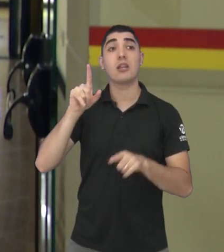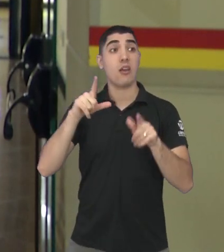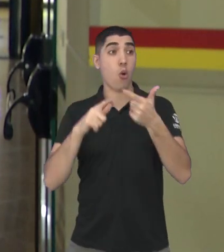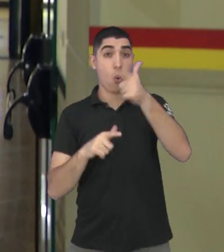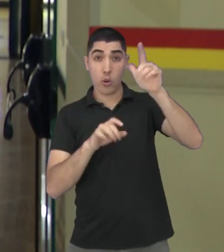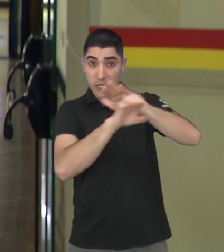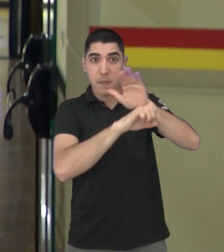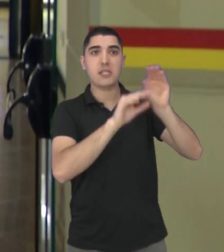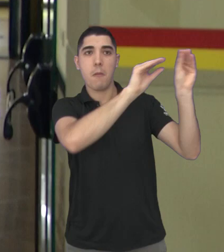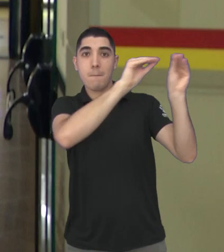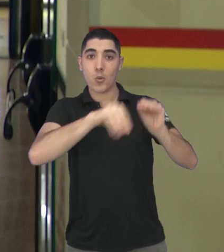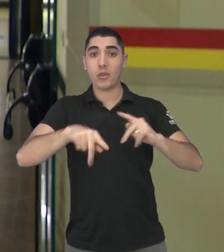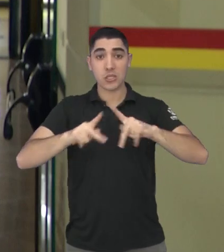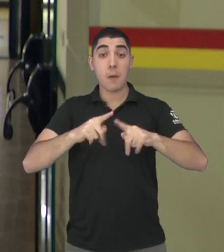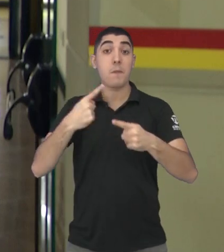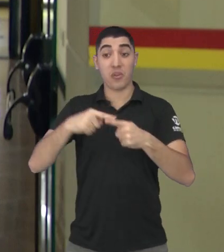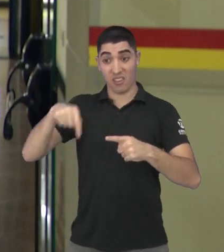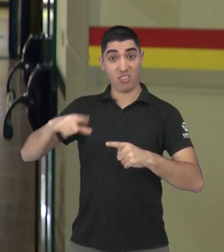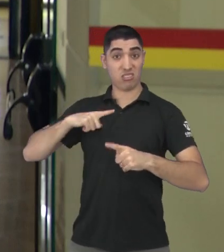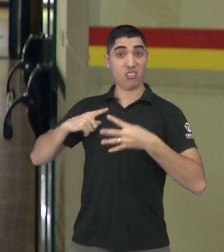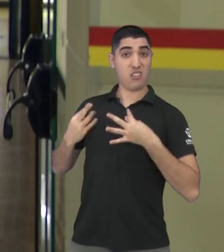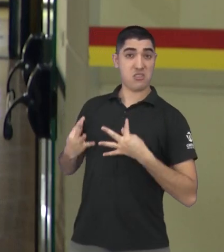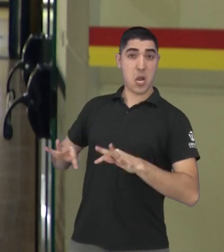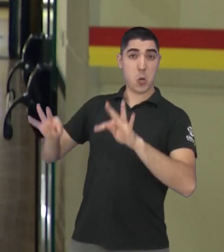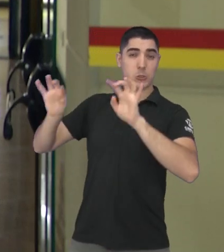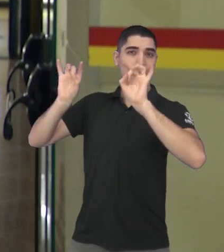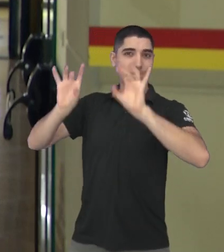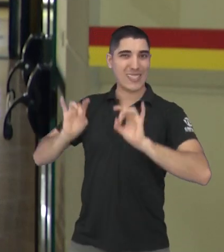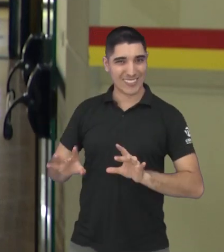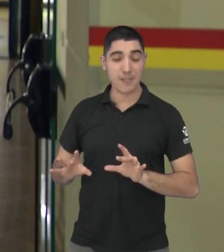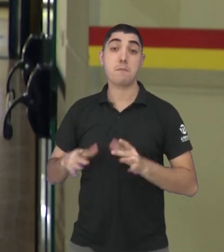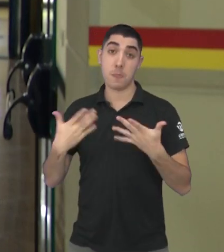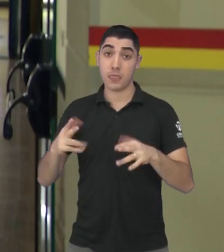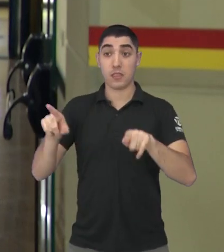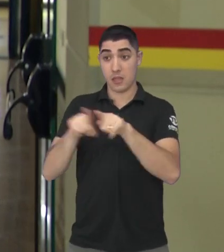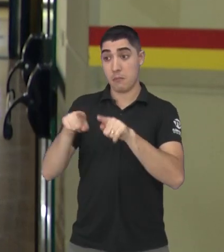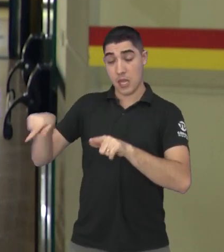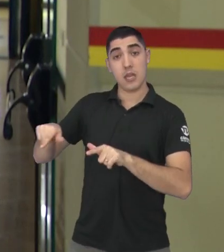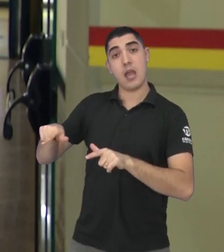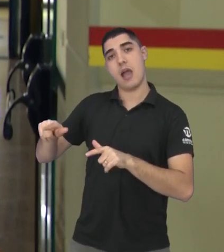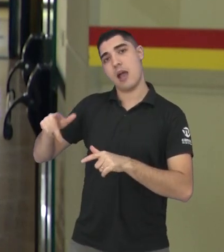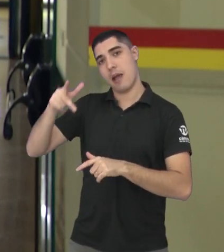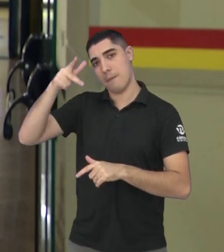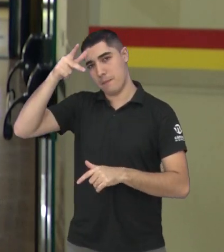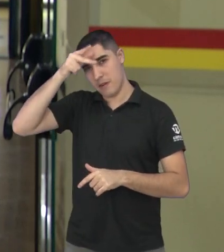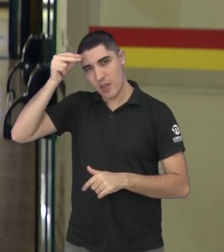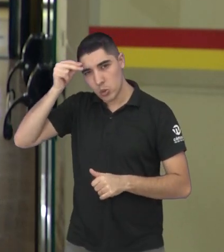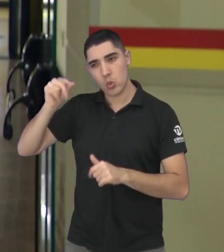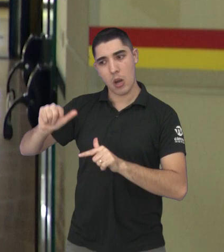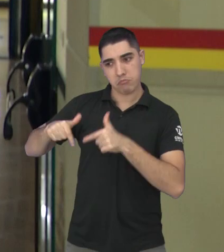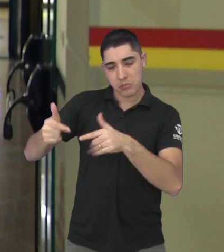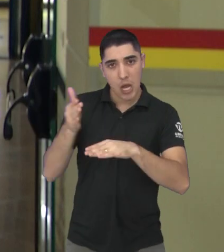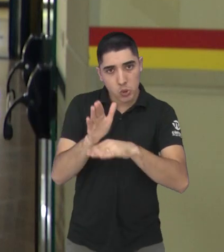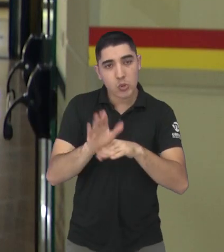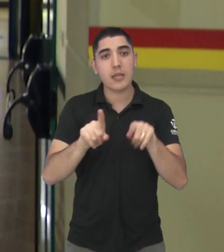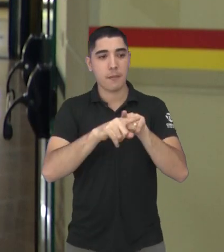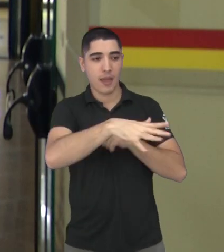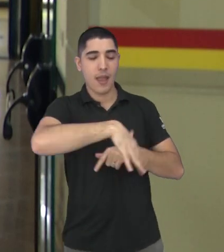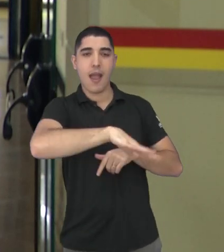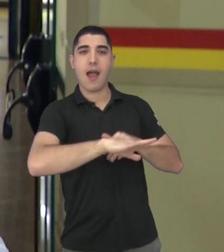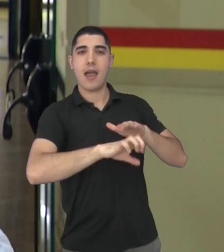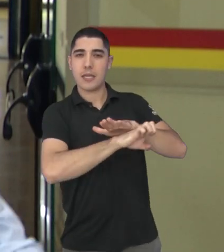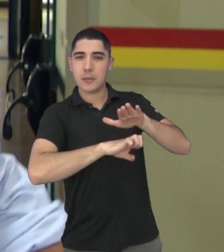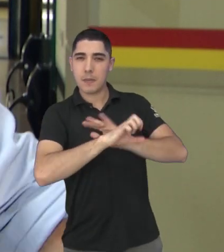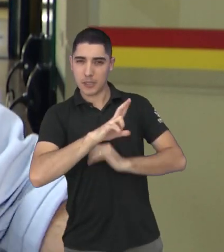cá Porque a gente sabe que São José é uma cidade tecnológica uma cidade onde tem um empenho do poder público e até da iniciativa privada para